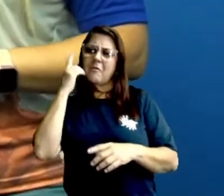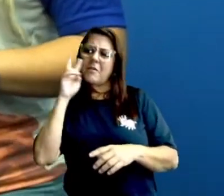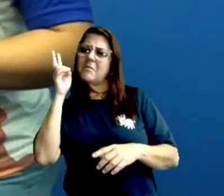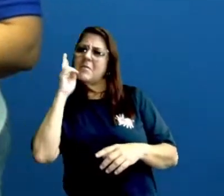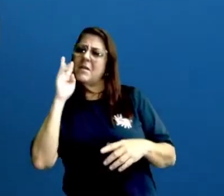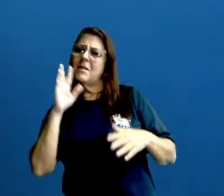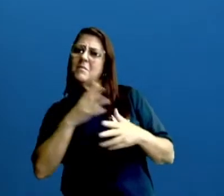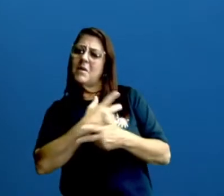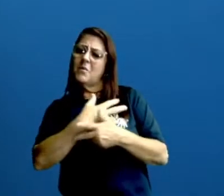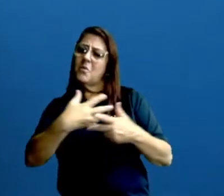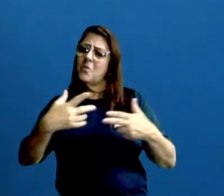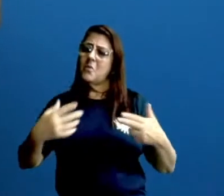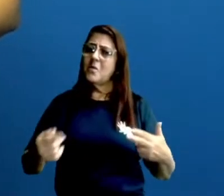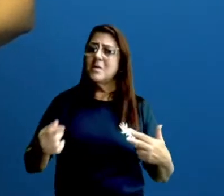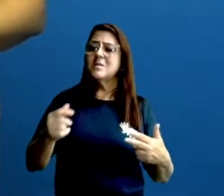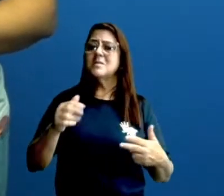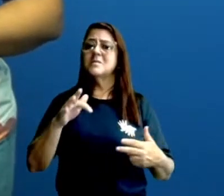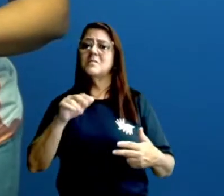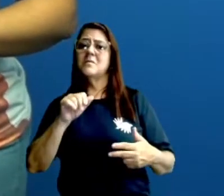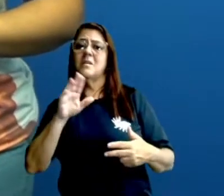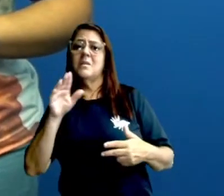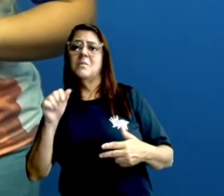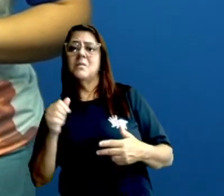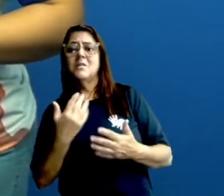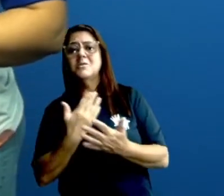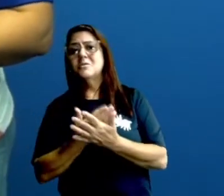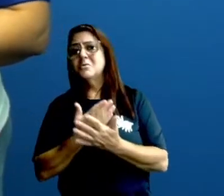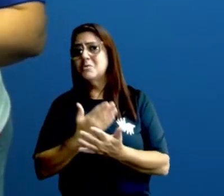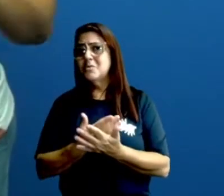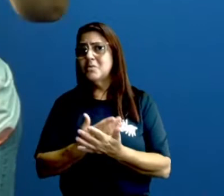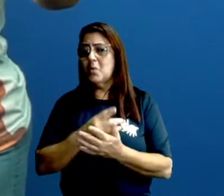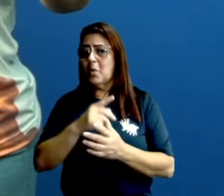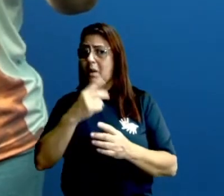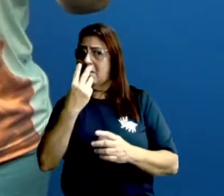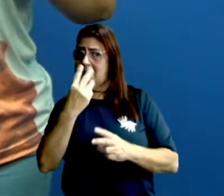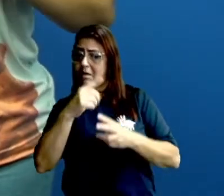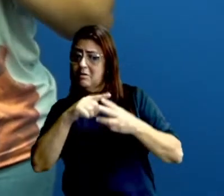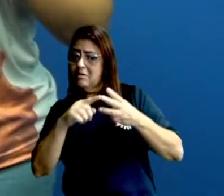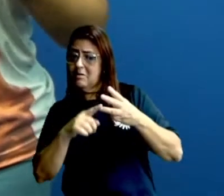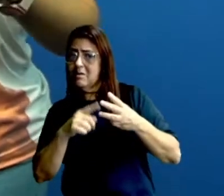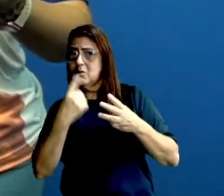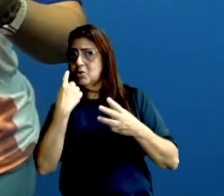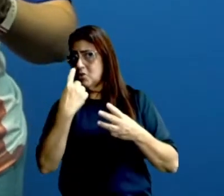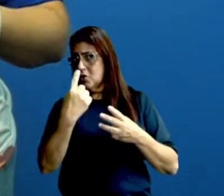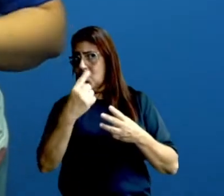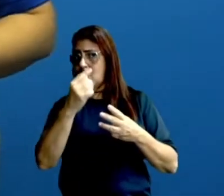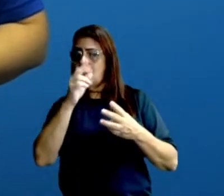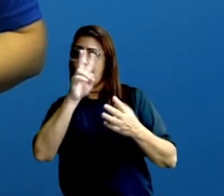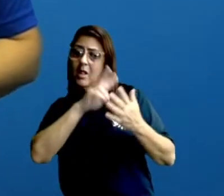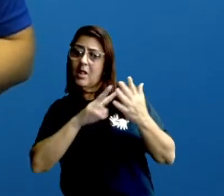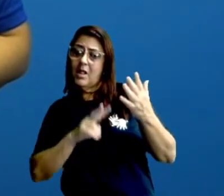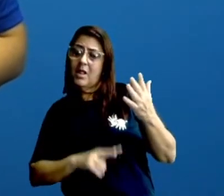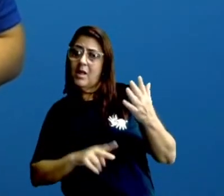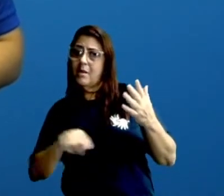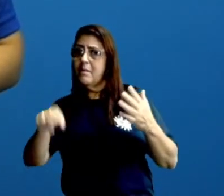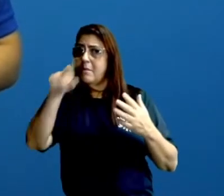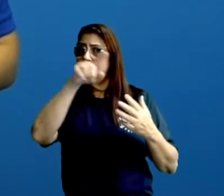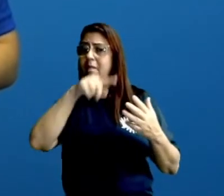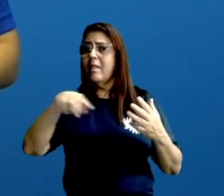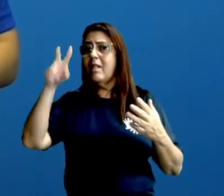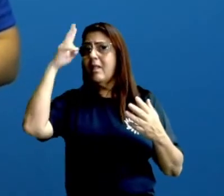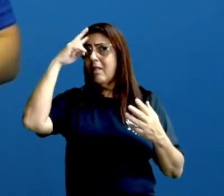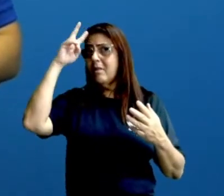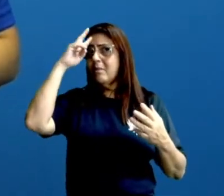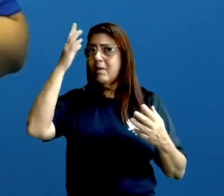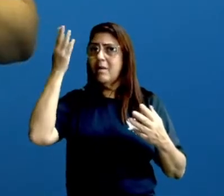relembrar algumas fábulas que a gente estudou. Eu não vou ler as 3, eu vou ler apenas uma para que vocês possam se lembrar